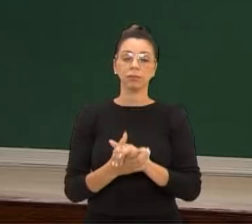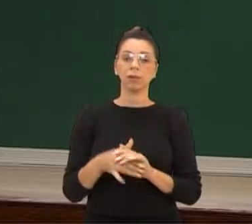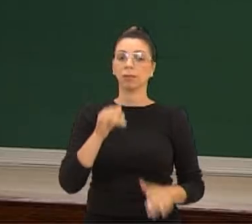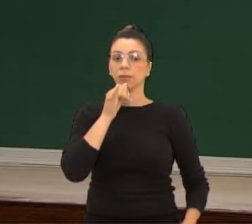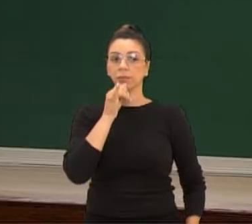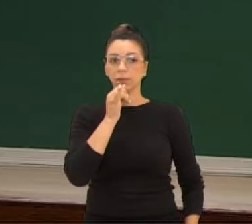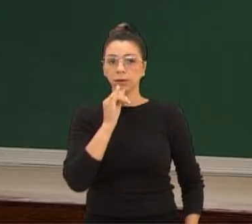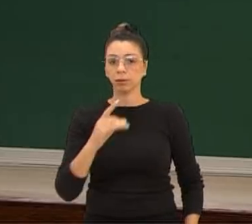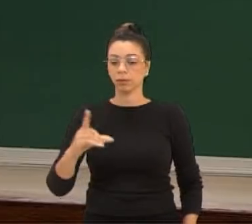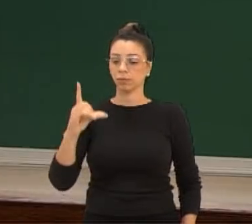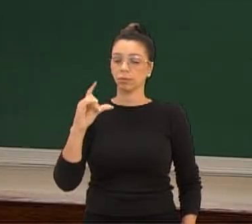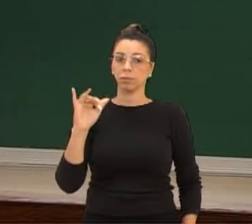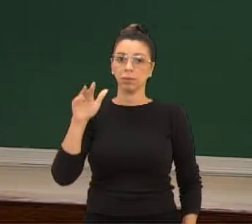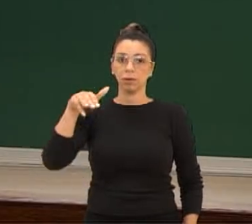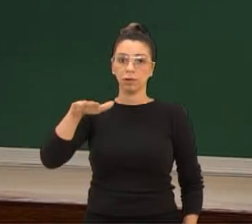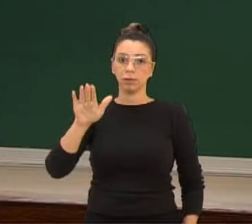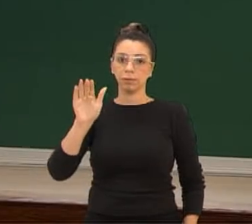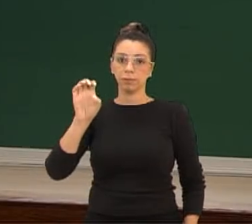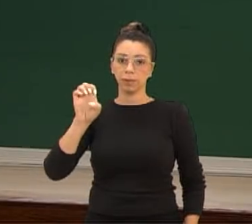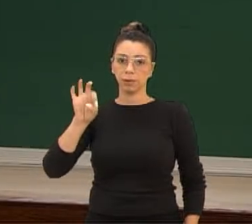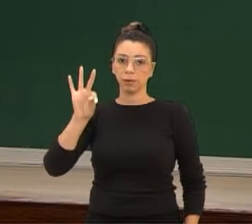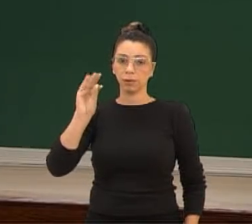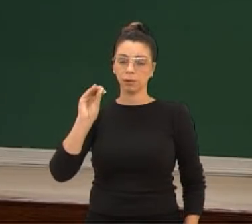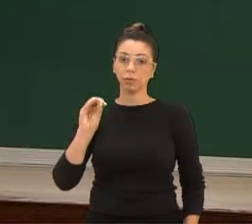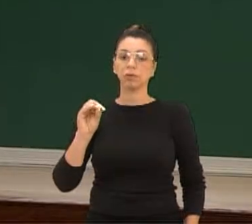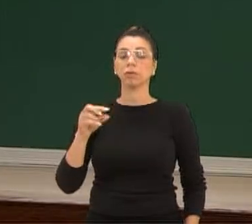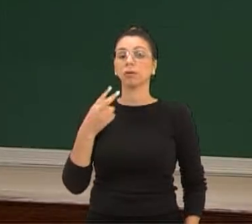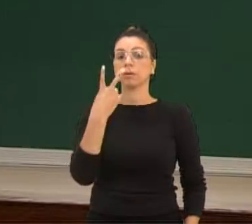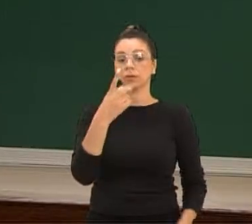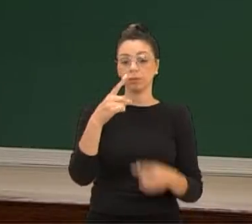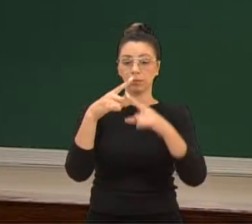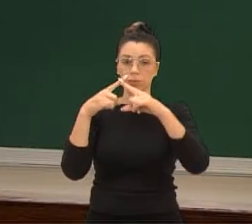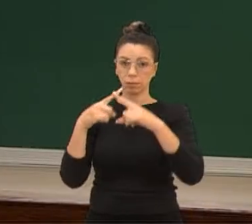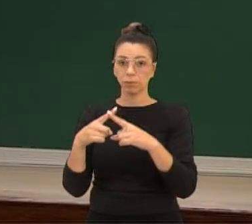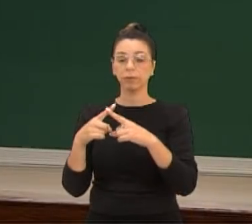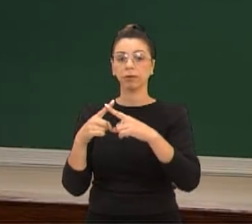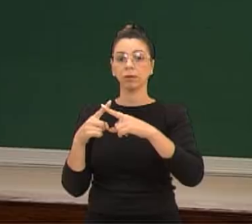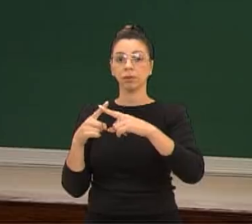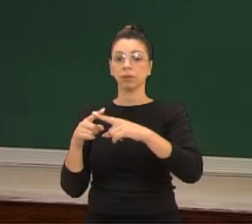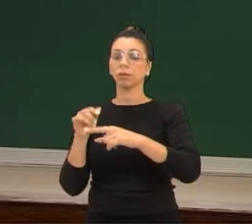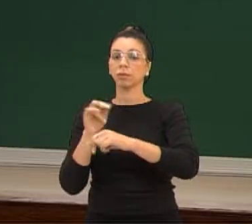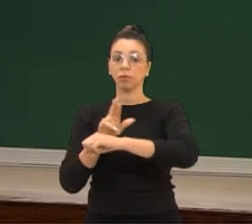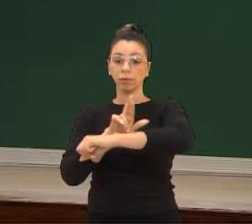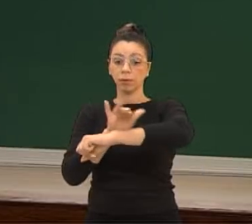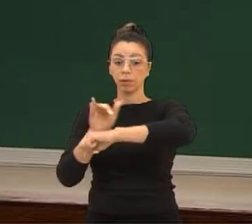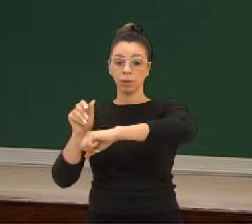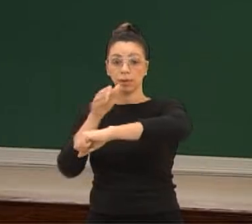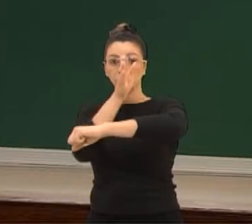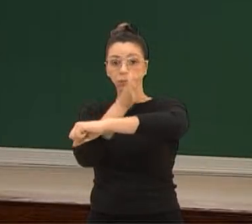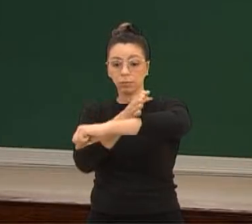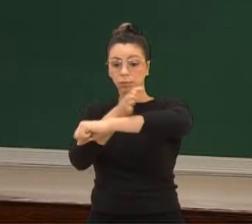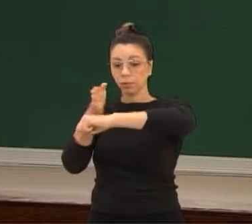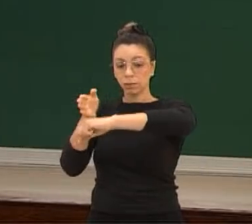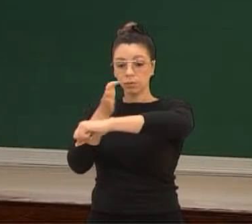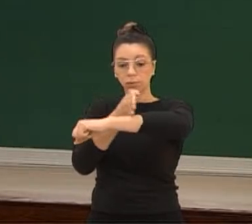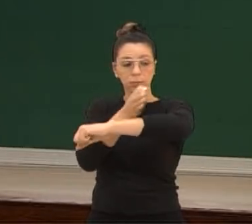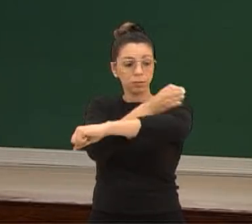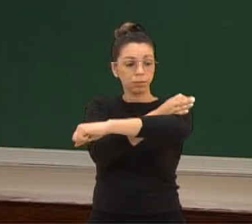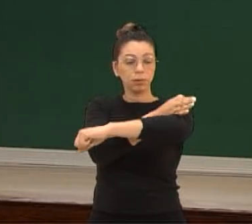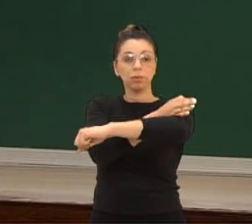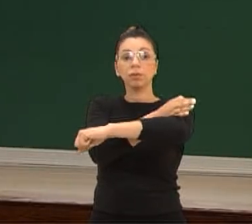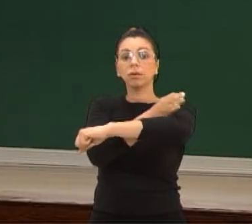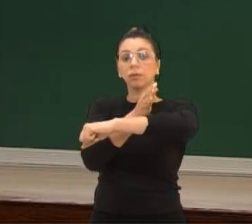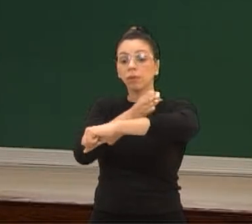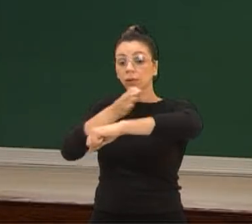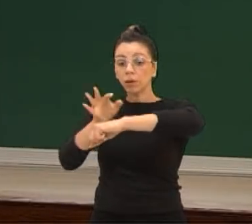o diâmetro ele pode ser também 2 vezes o raio, o valor do raio, nós podemos então escrever